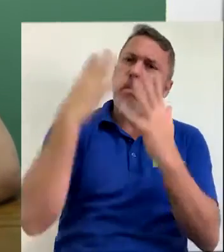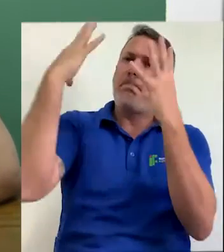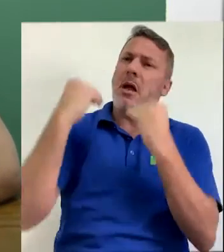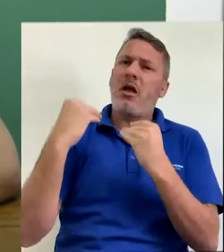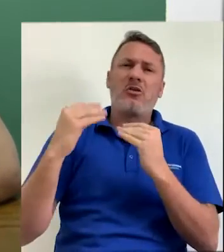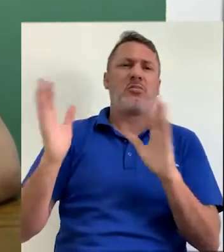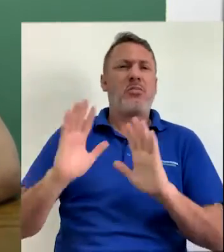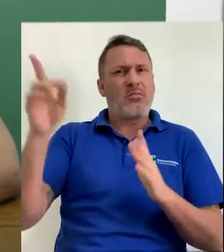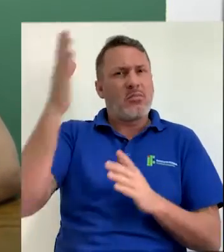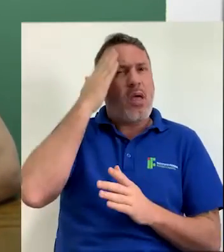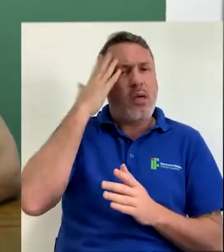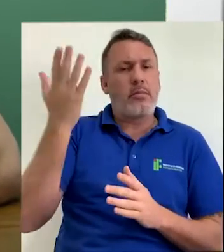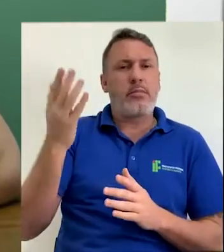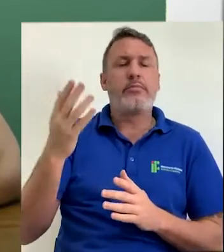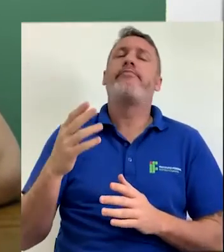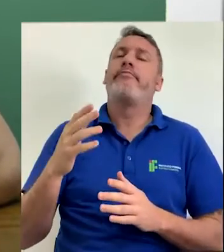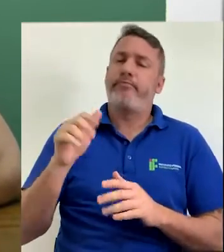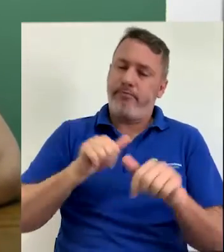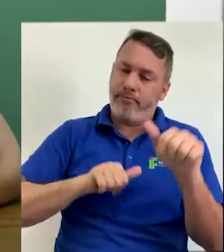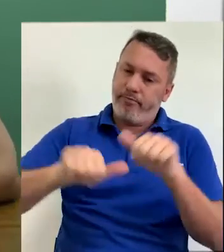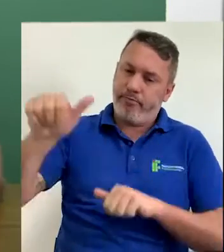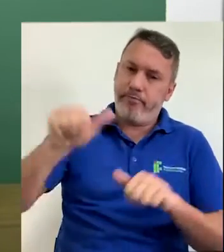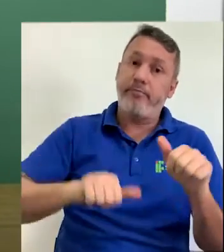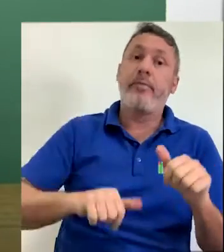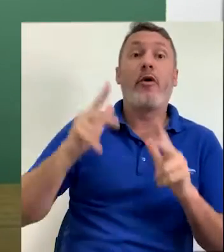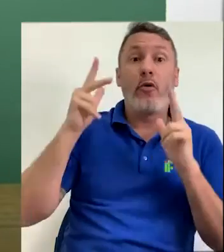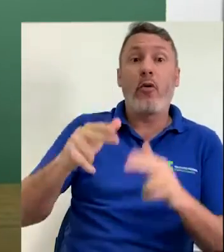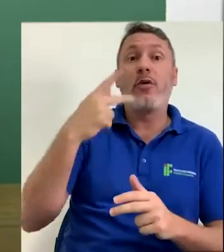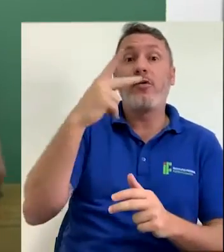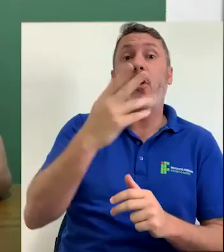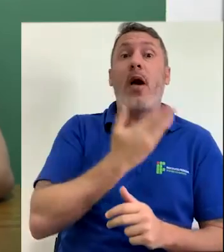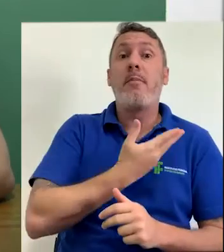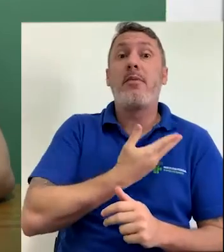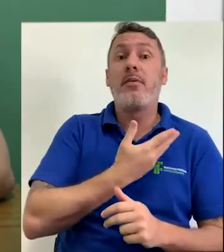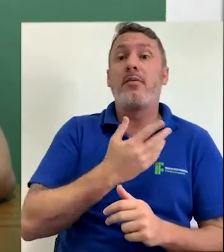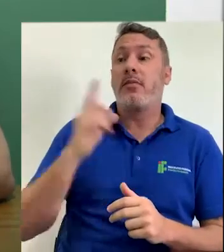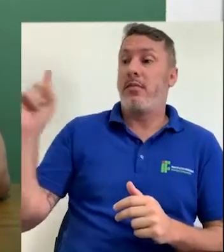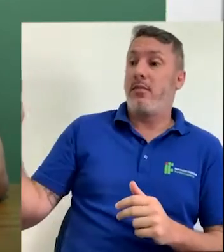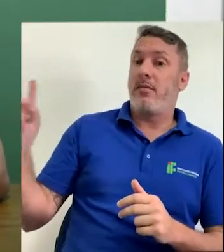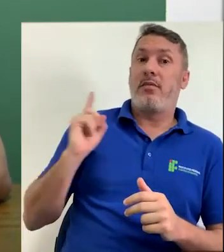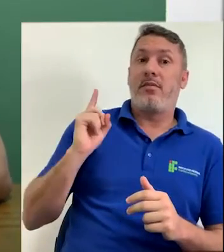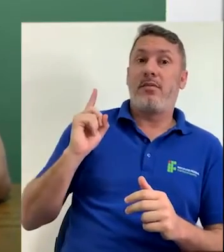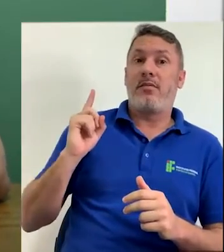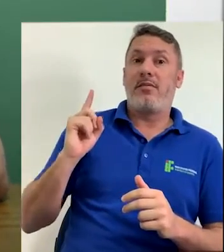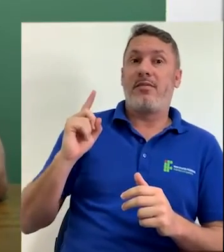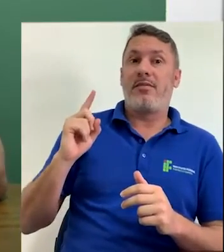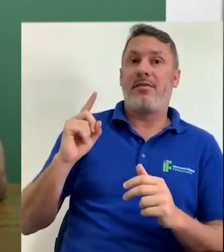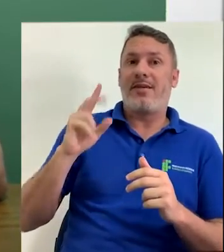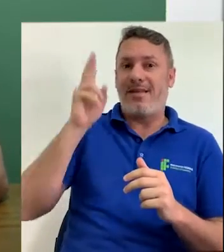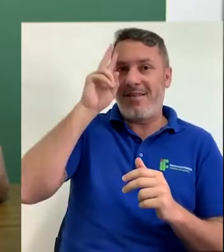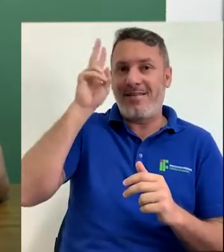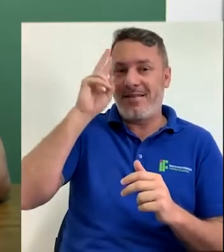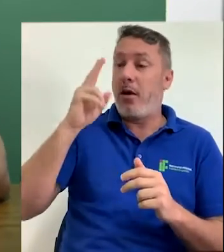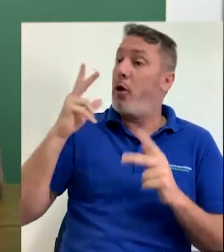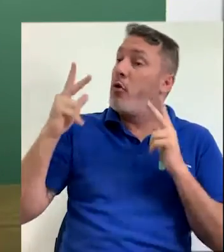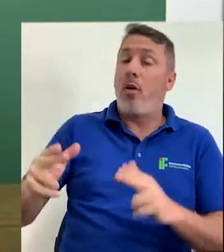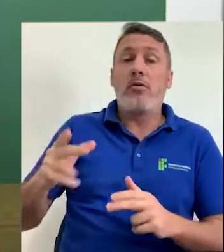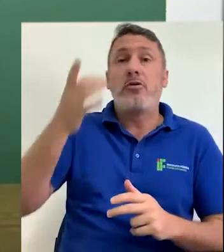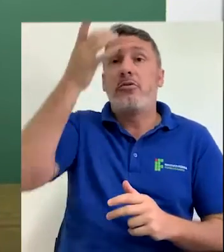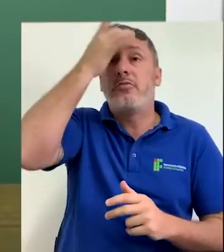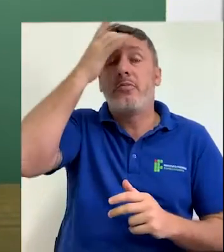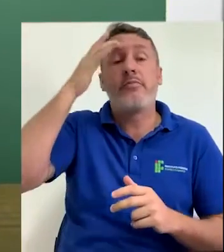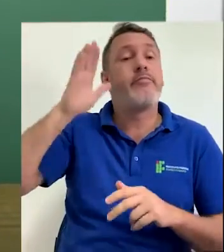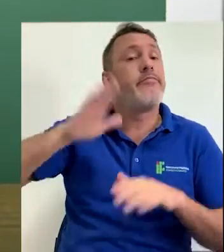estudando? Da mesma forma que o seu colega, que a sua colega está vendo que você está estudando